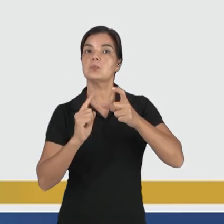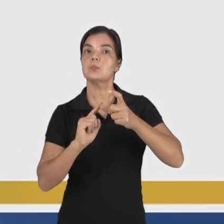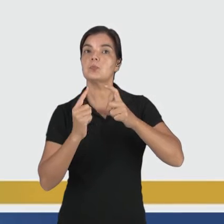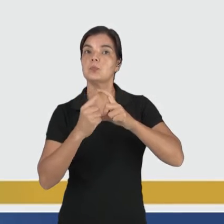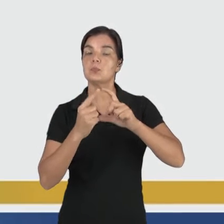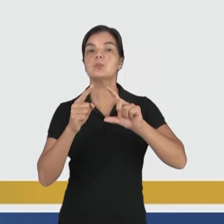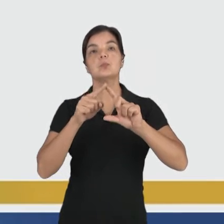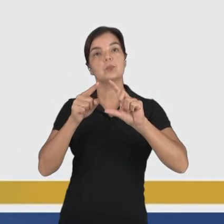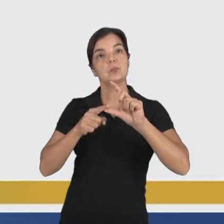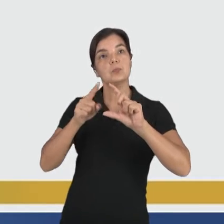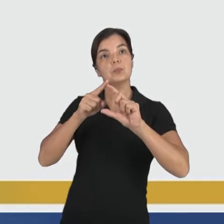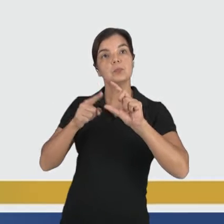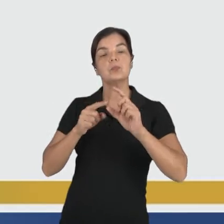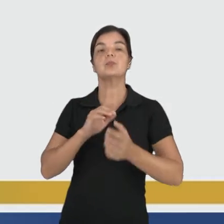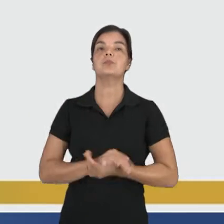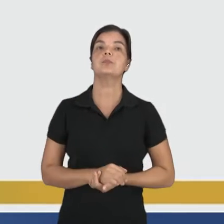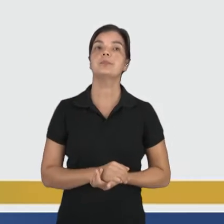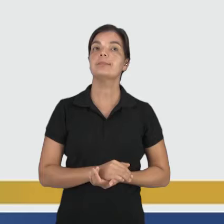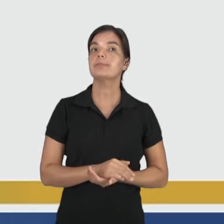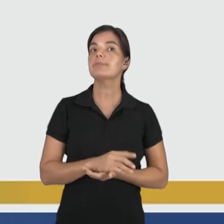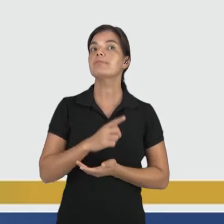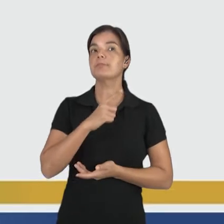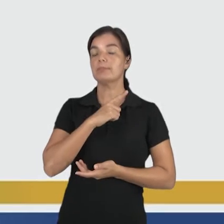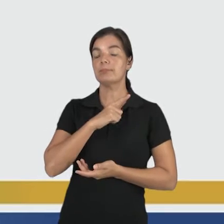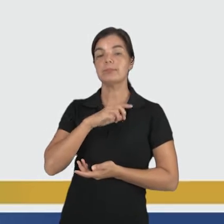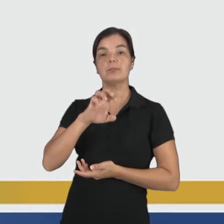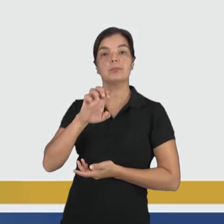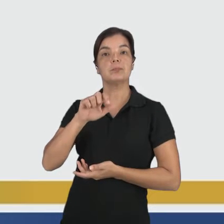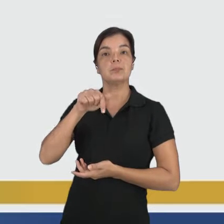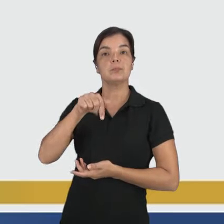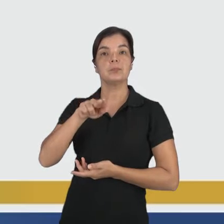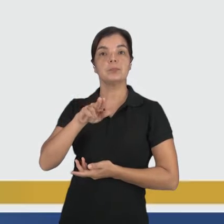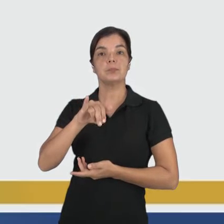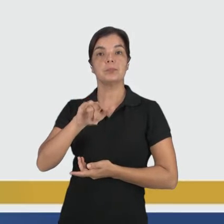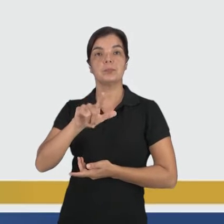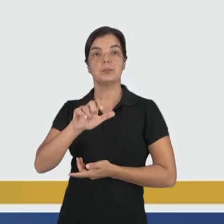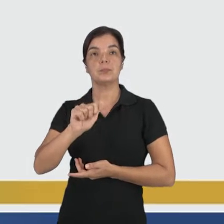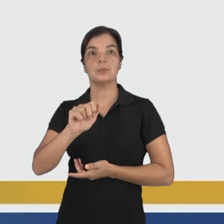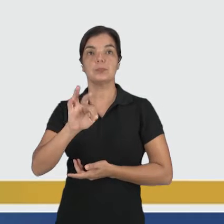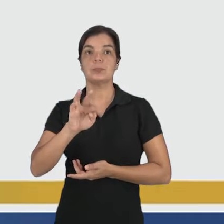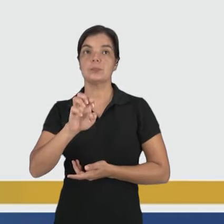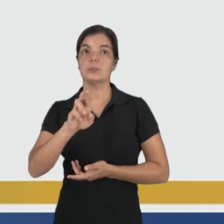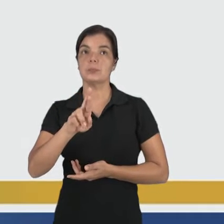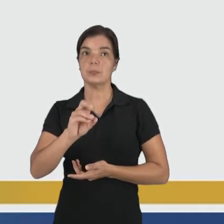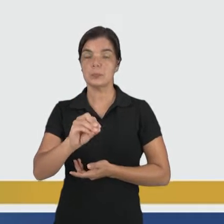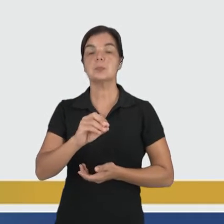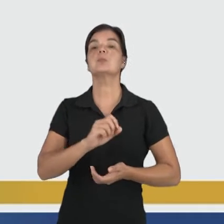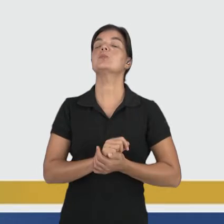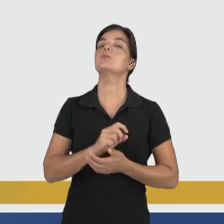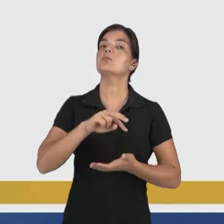Tudo bem? E ainda nós temos o cone equilátero. O